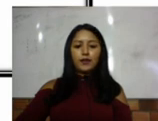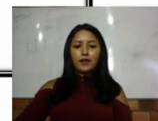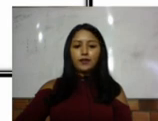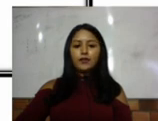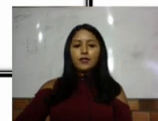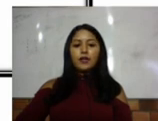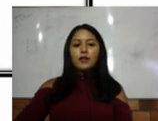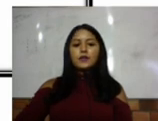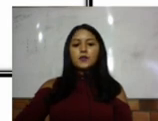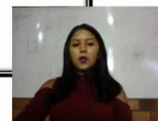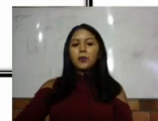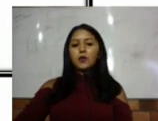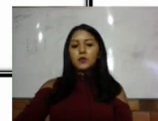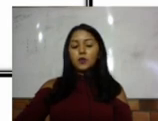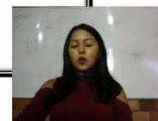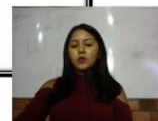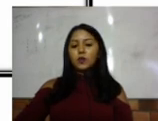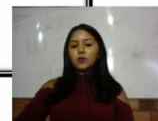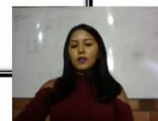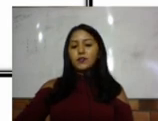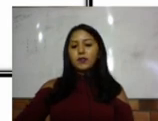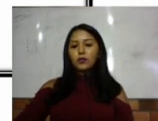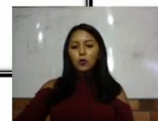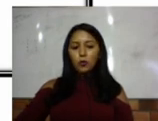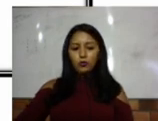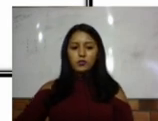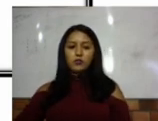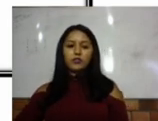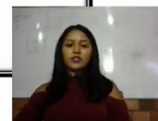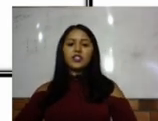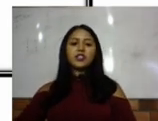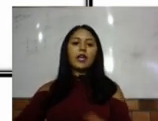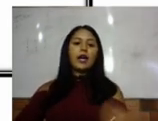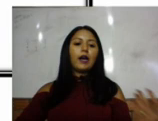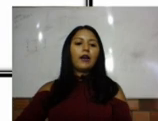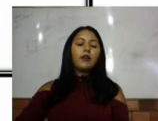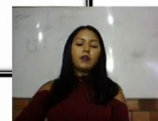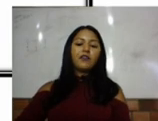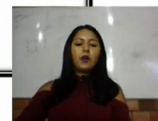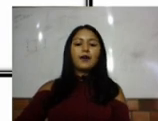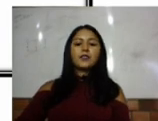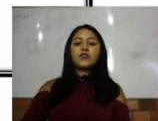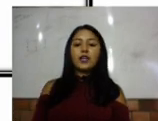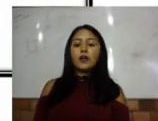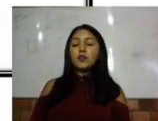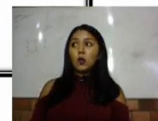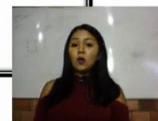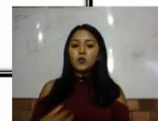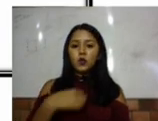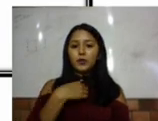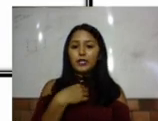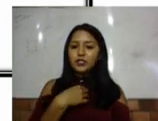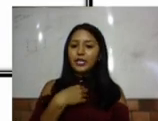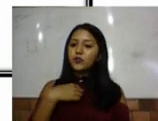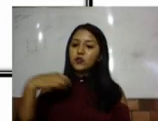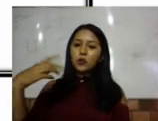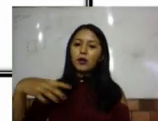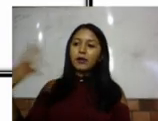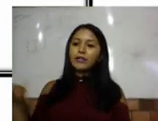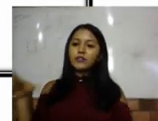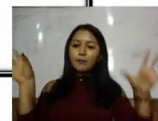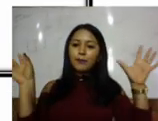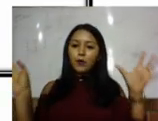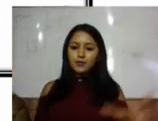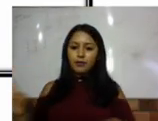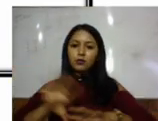informaciones generales sobre nos outros ou no extra em torno seja quando a gente dá uma informação geral ou sobre a